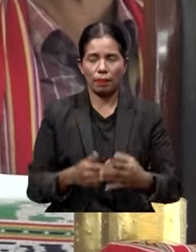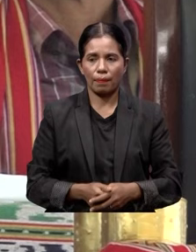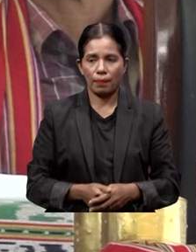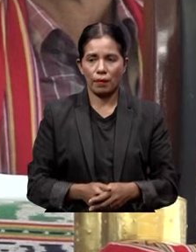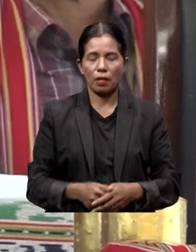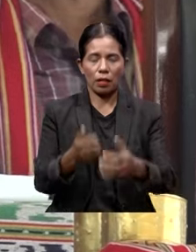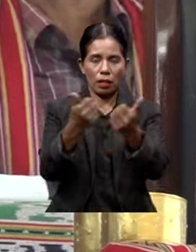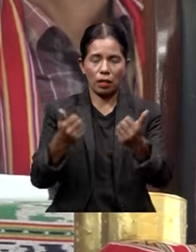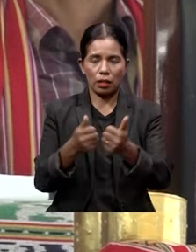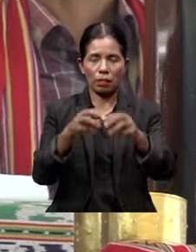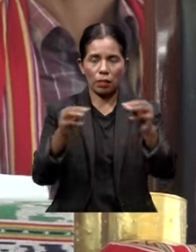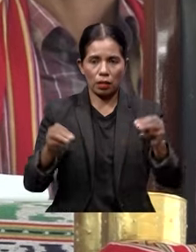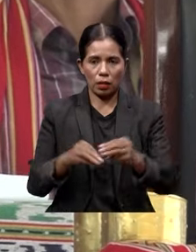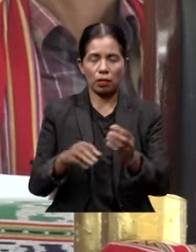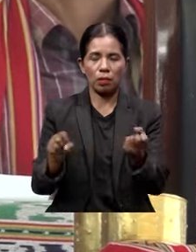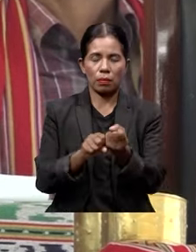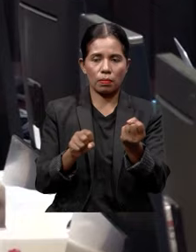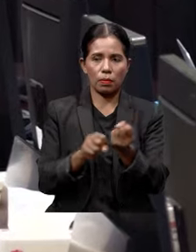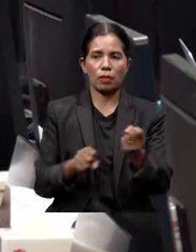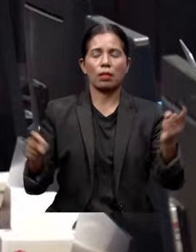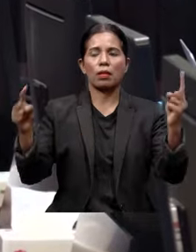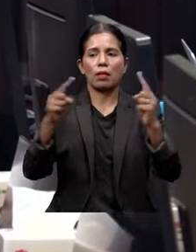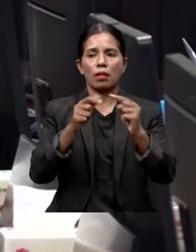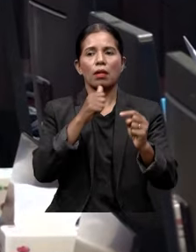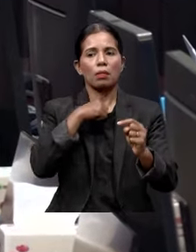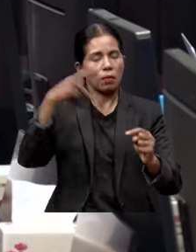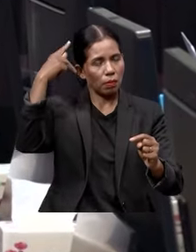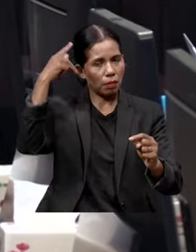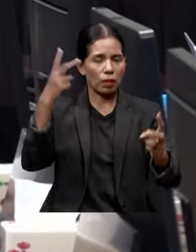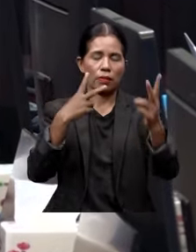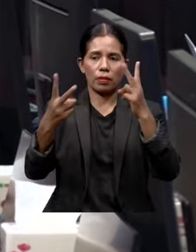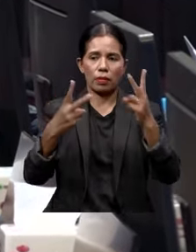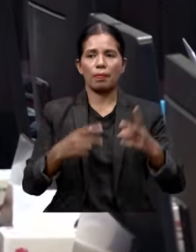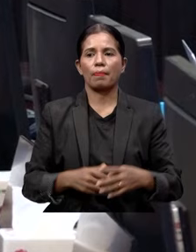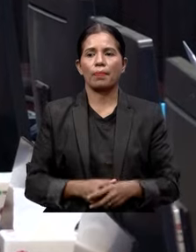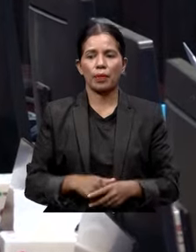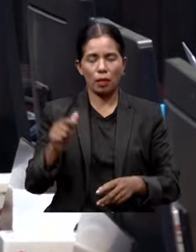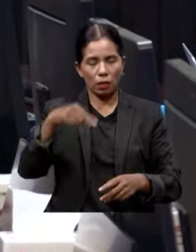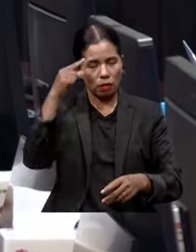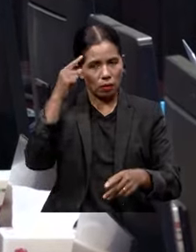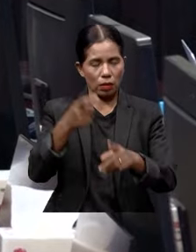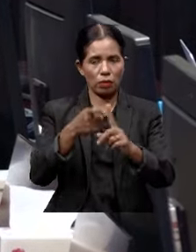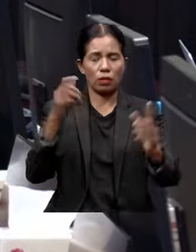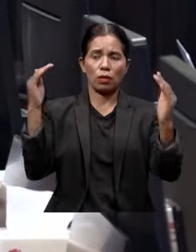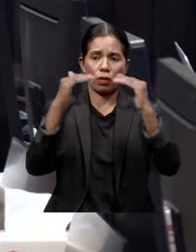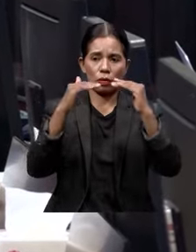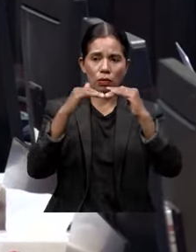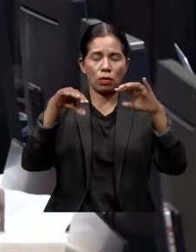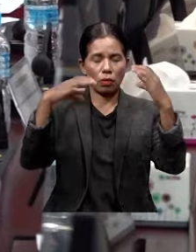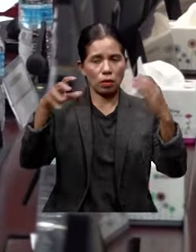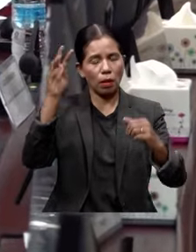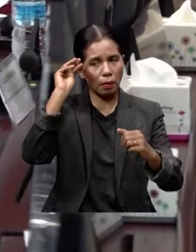arte marcial ser a contribuição para o Papa na visita. Foi em Lalaisne, governo, liu-se reunião